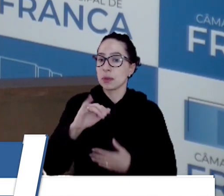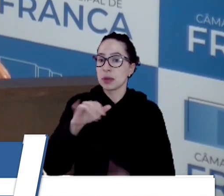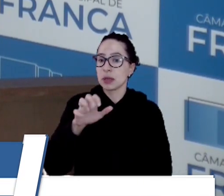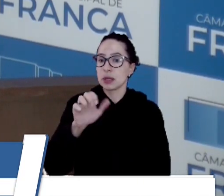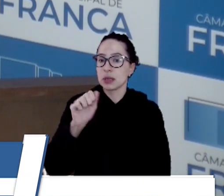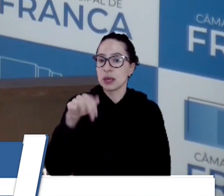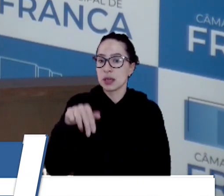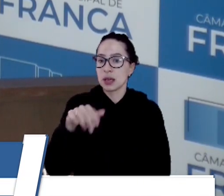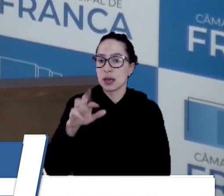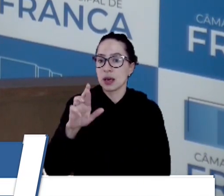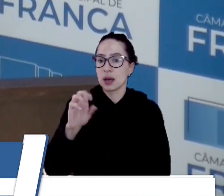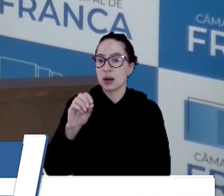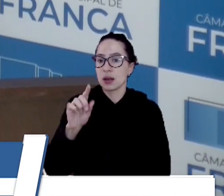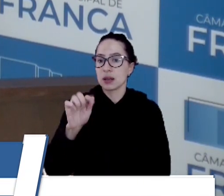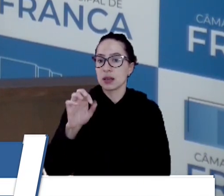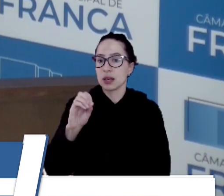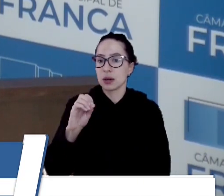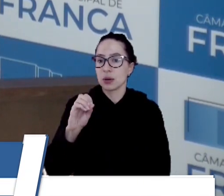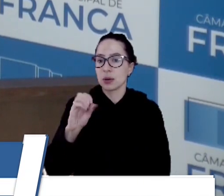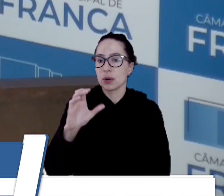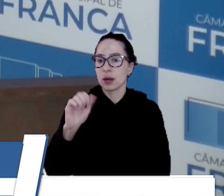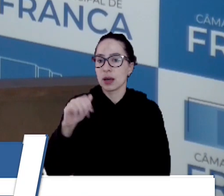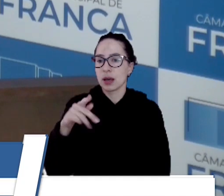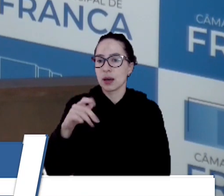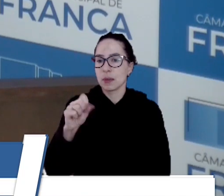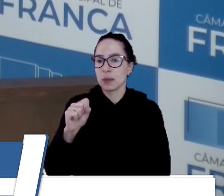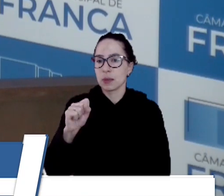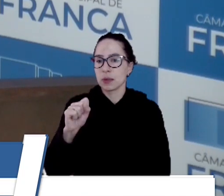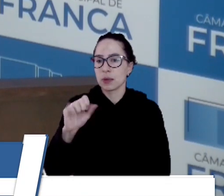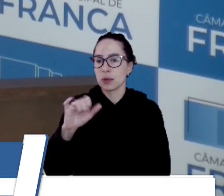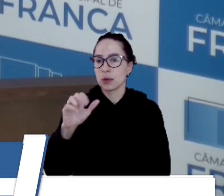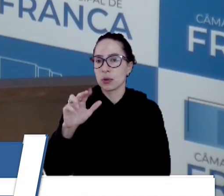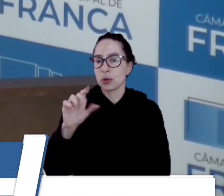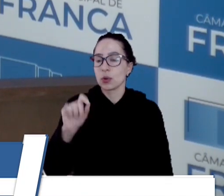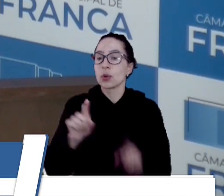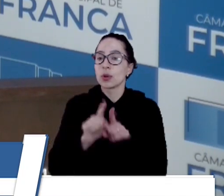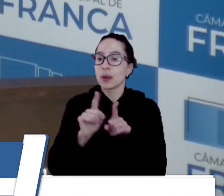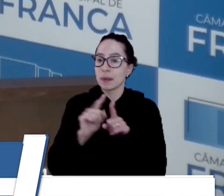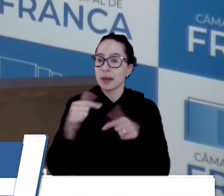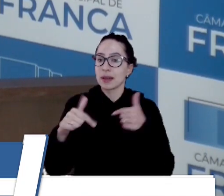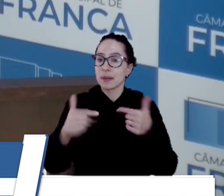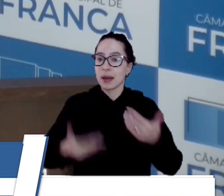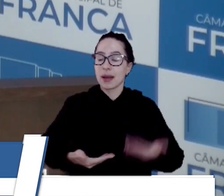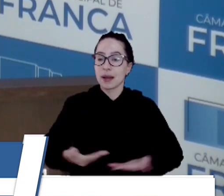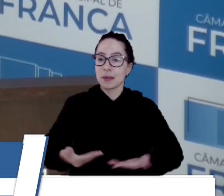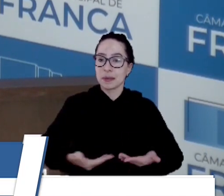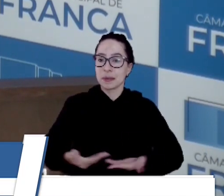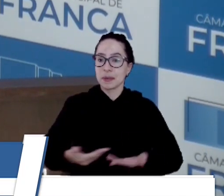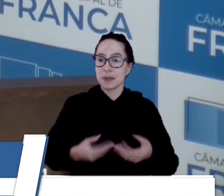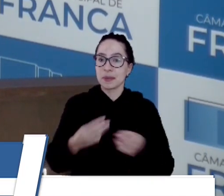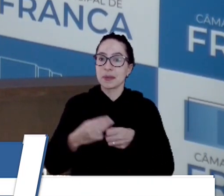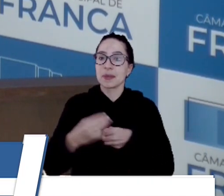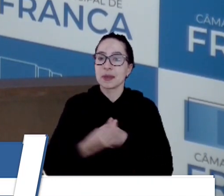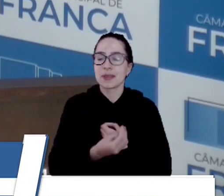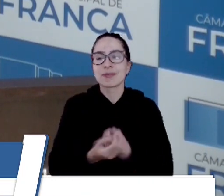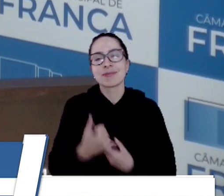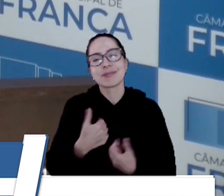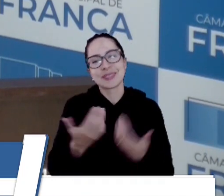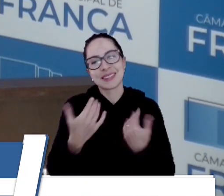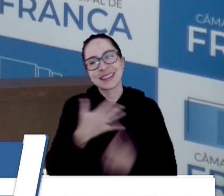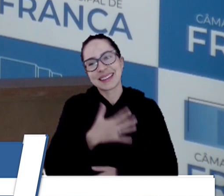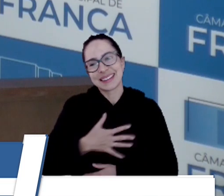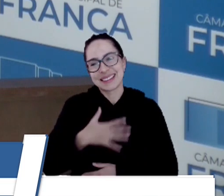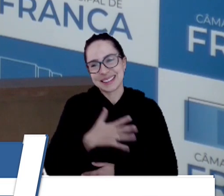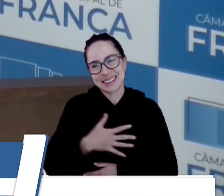Júlio, nascido na cidade de Franca, também sou um servidor municipal e fico muito feliz e agradecido